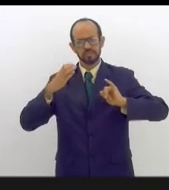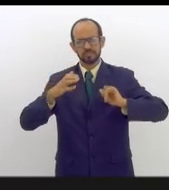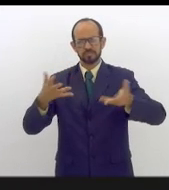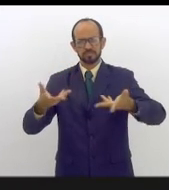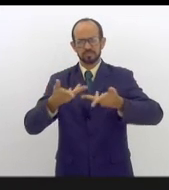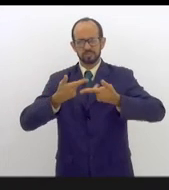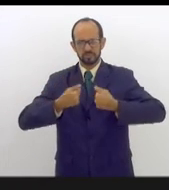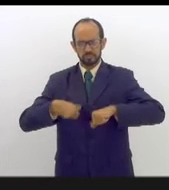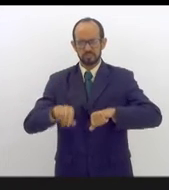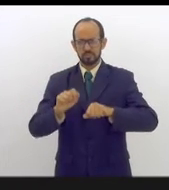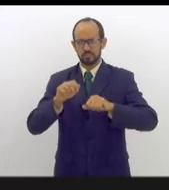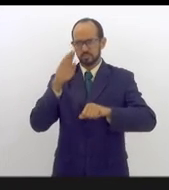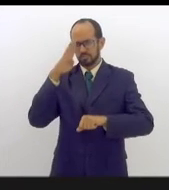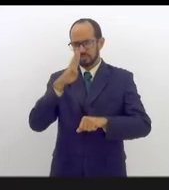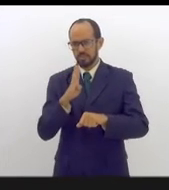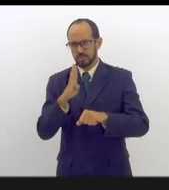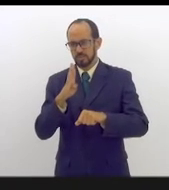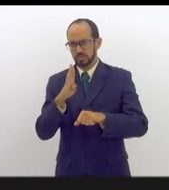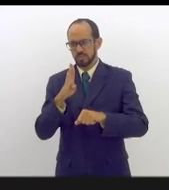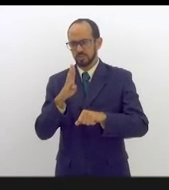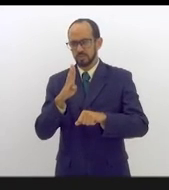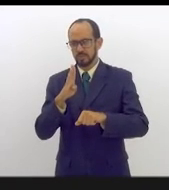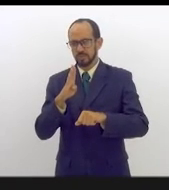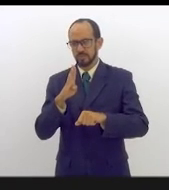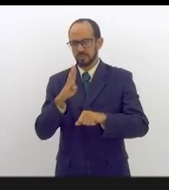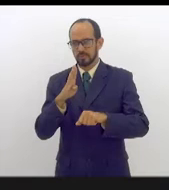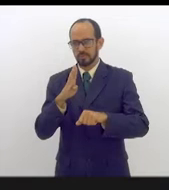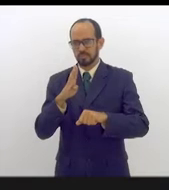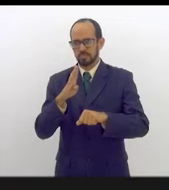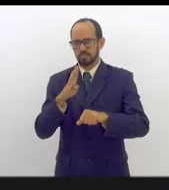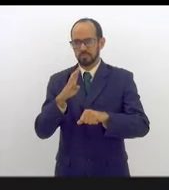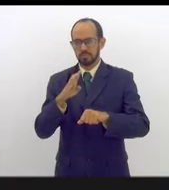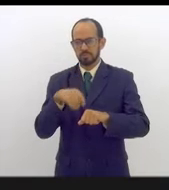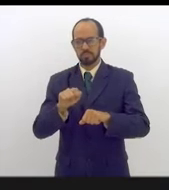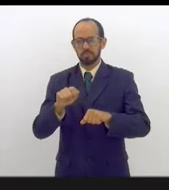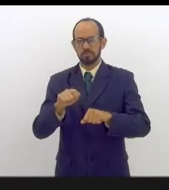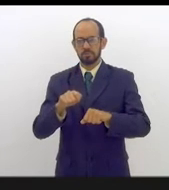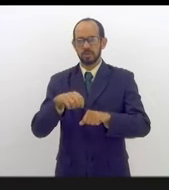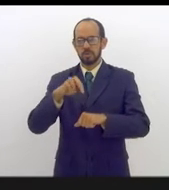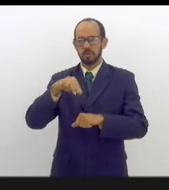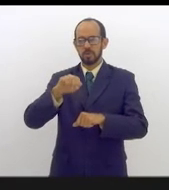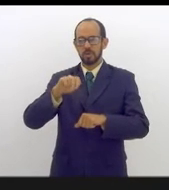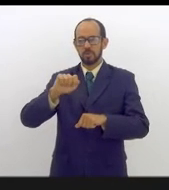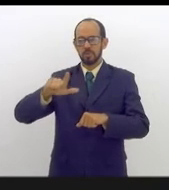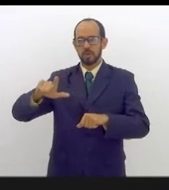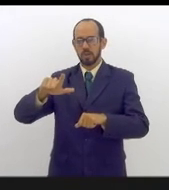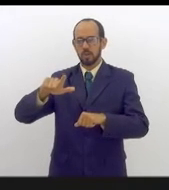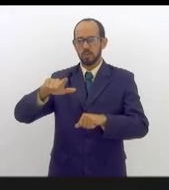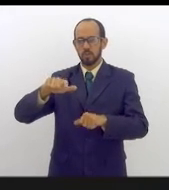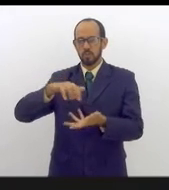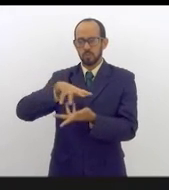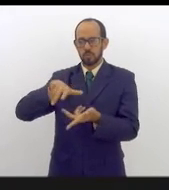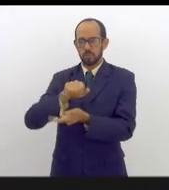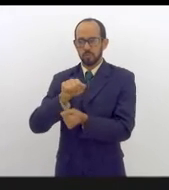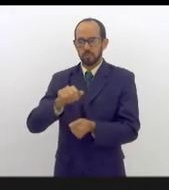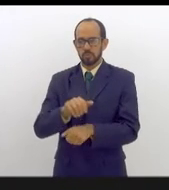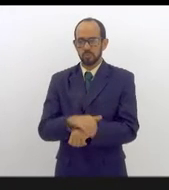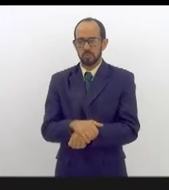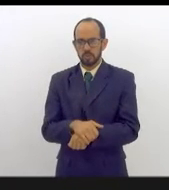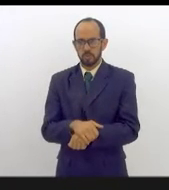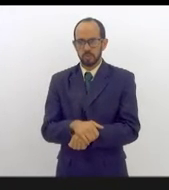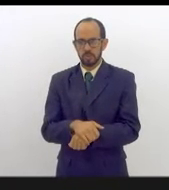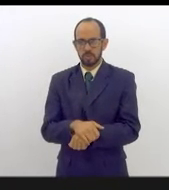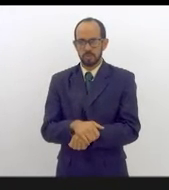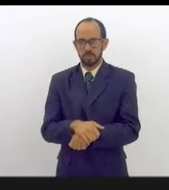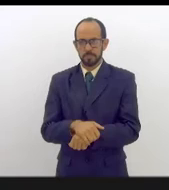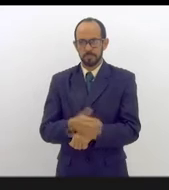no Brasil. Tem um canal chamado Manual do Mundo, que é muito interessante. Então gostaria de fazer esse pedido a